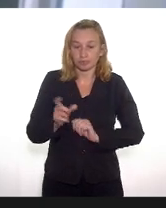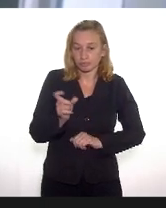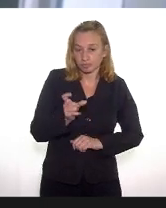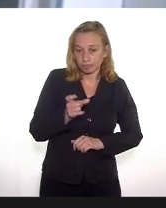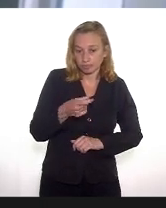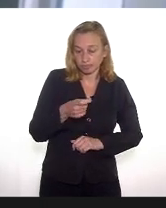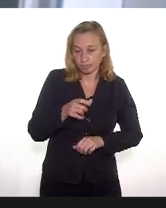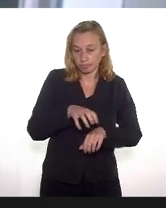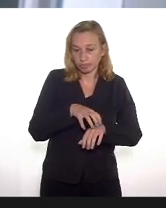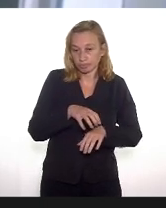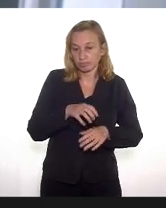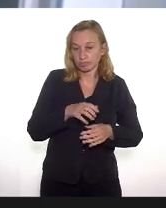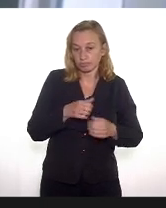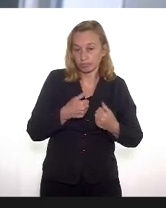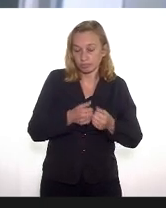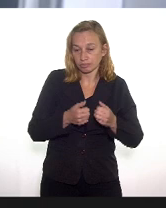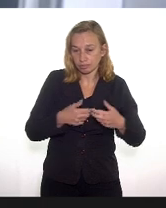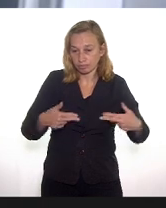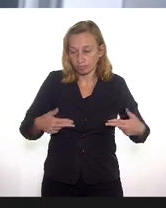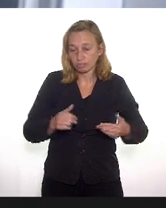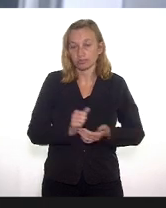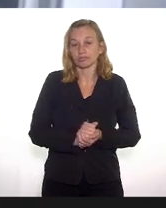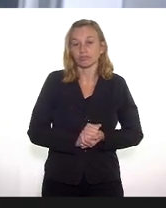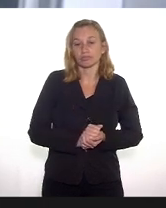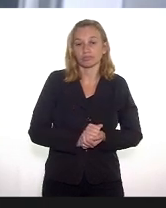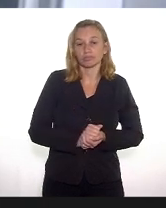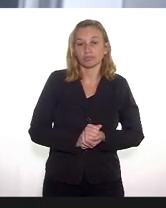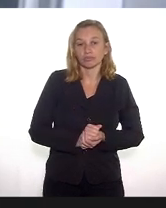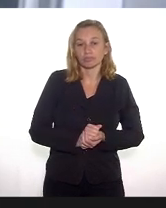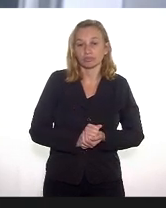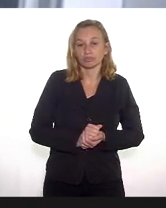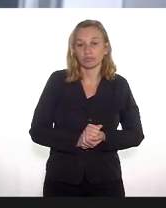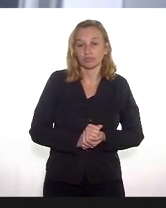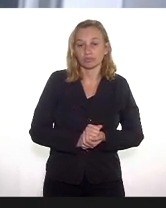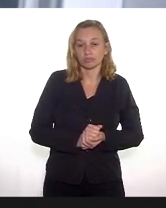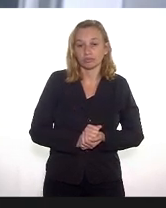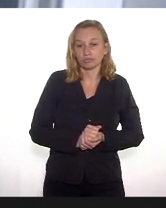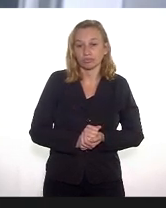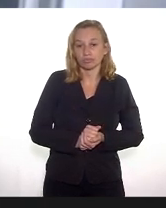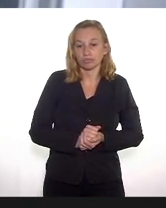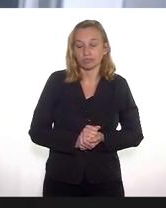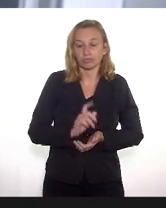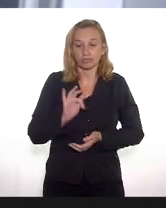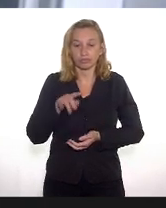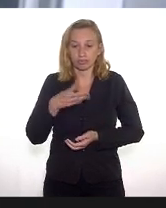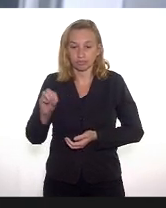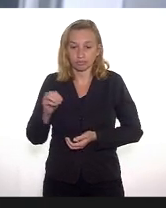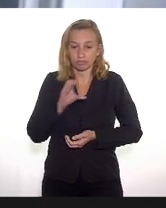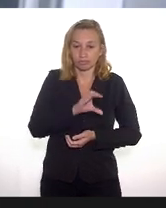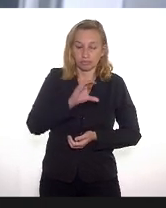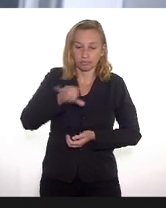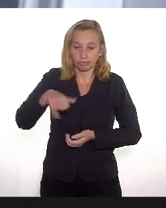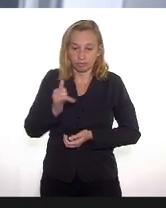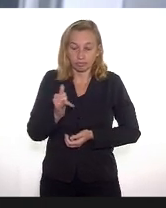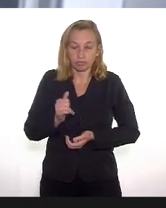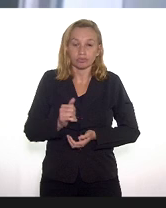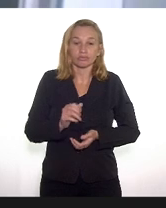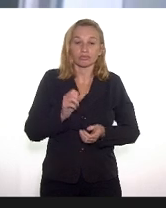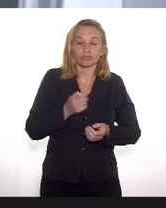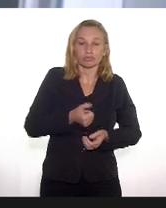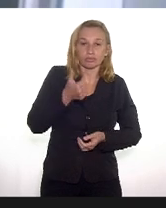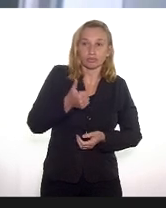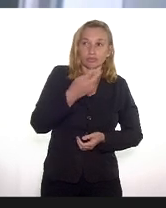essa perda acentuada nos quadros efetivos da Fundação CCERG, de quase 40%, em torno